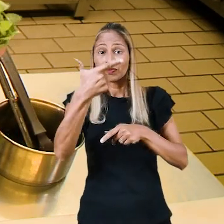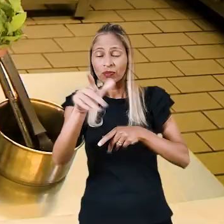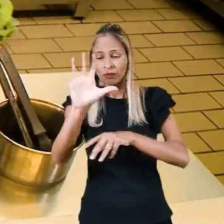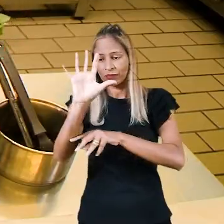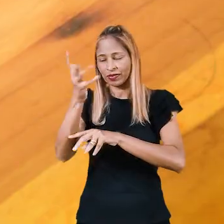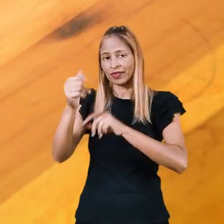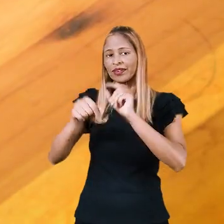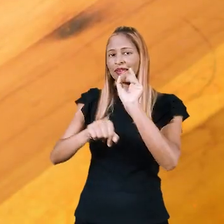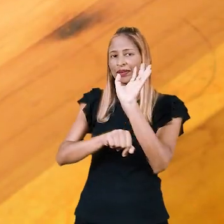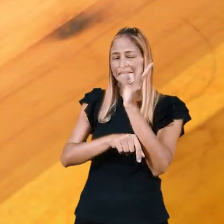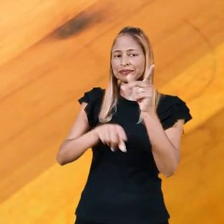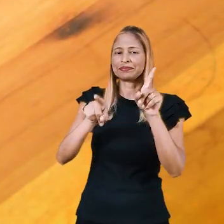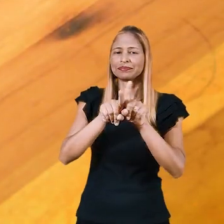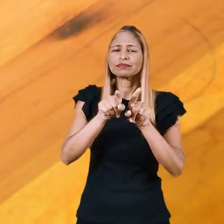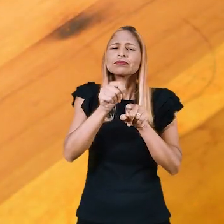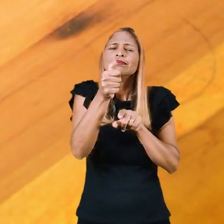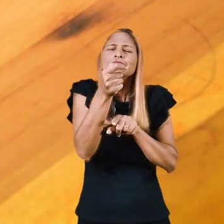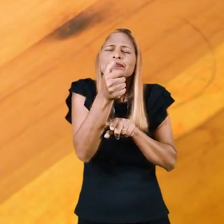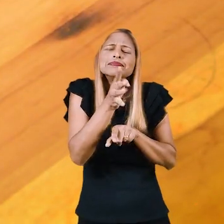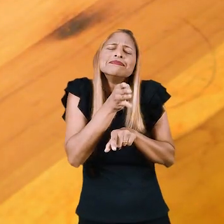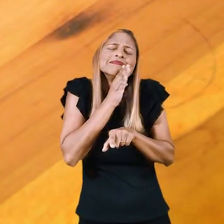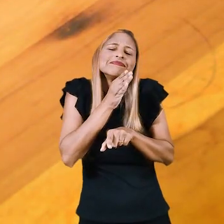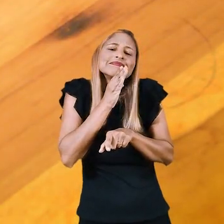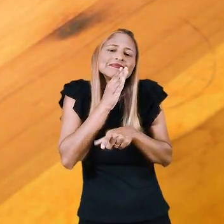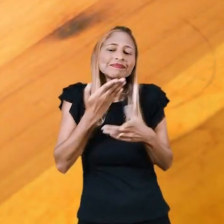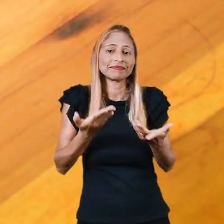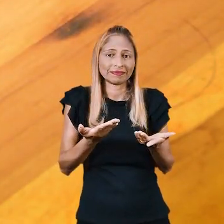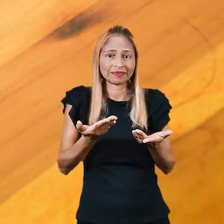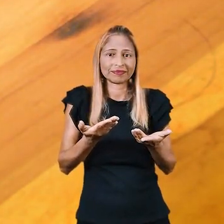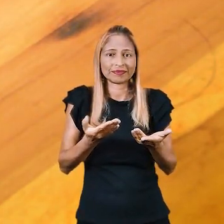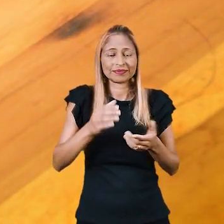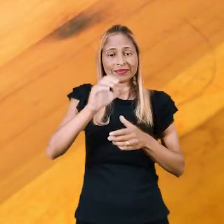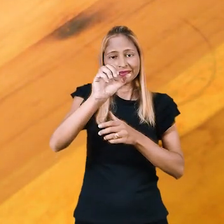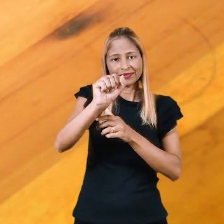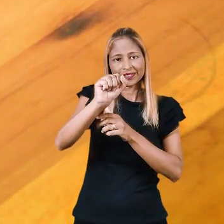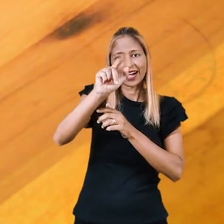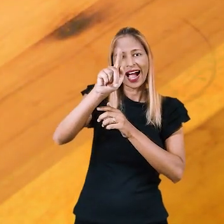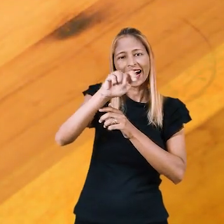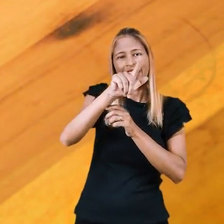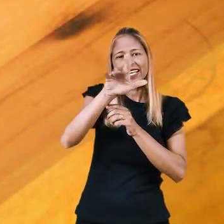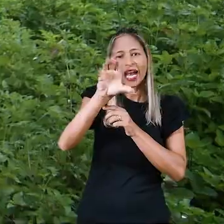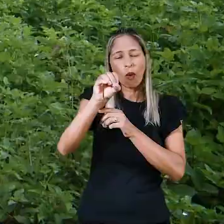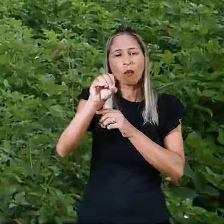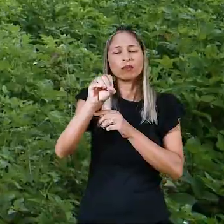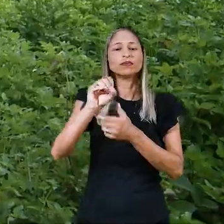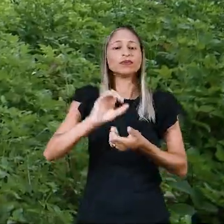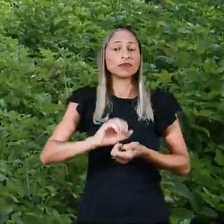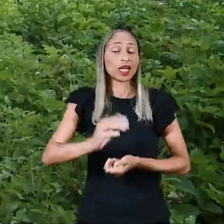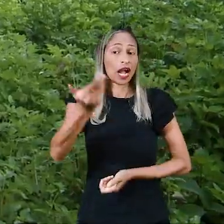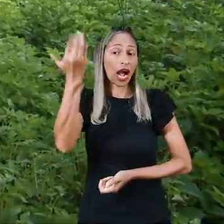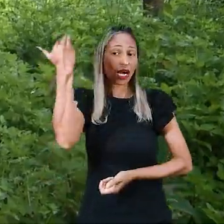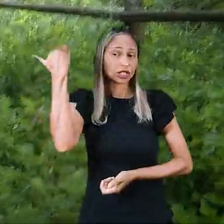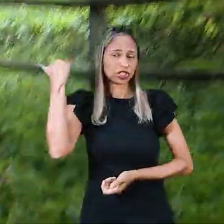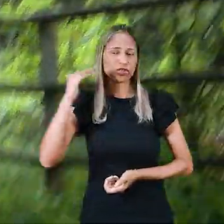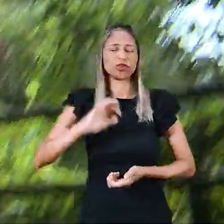uma outra planta também, que é pouquíssimo conhecida, que é o agrião antigo.